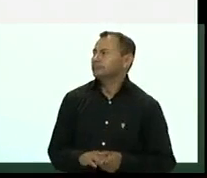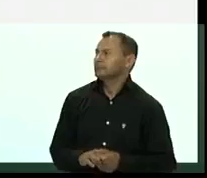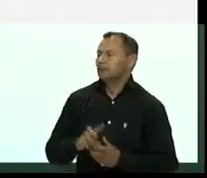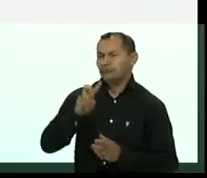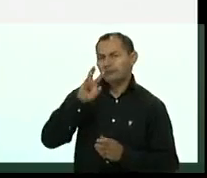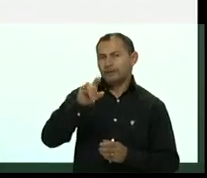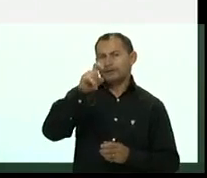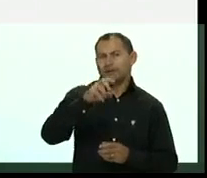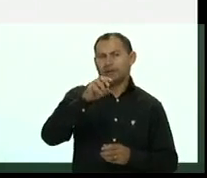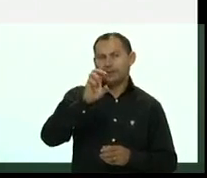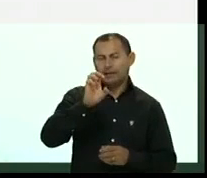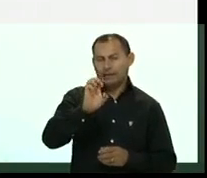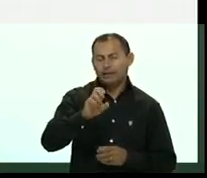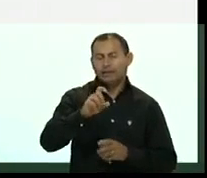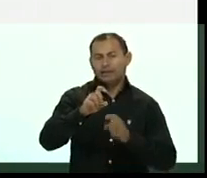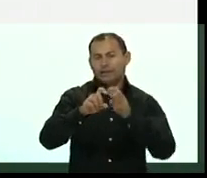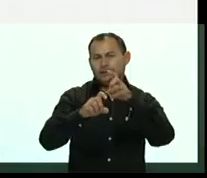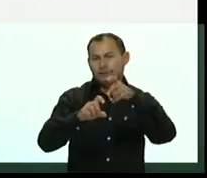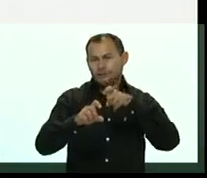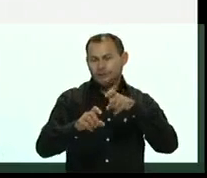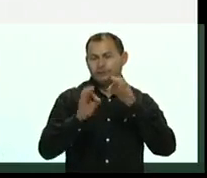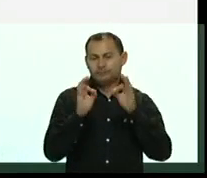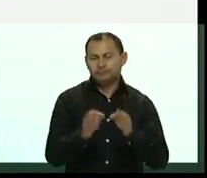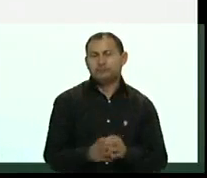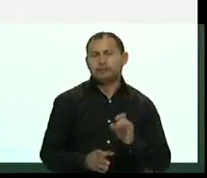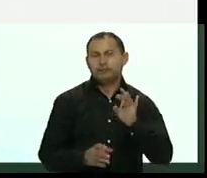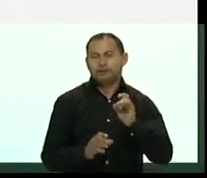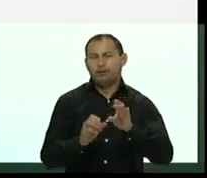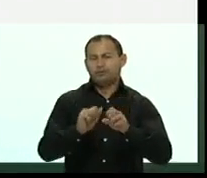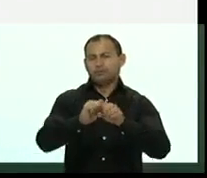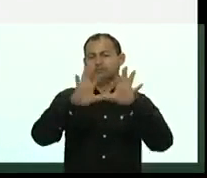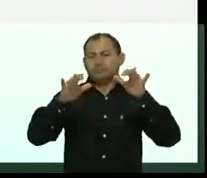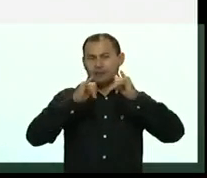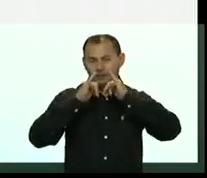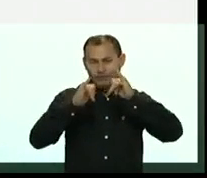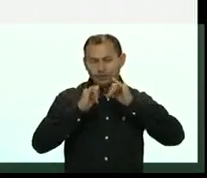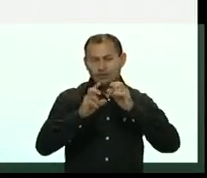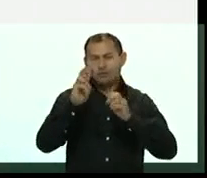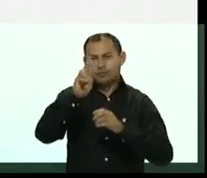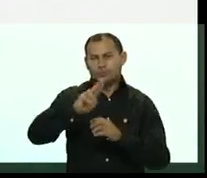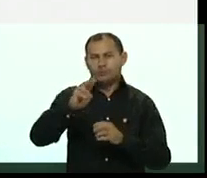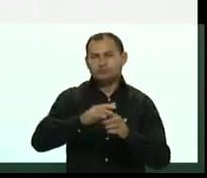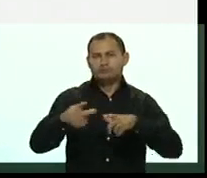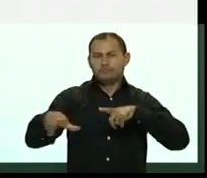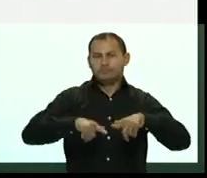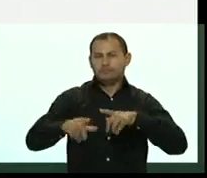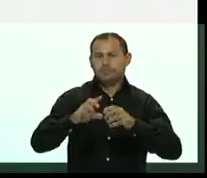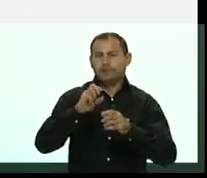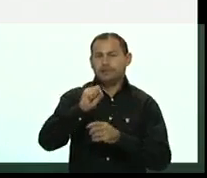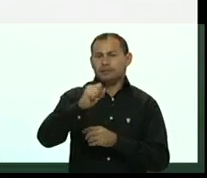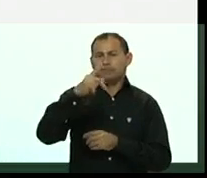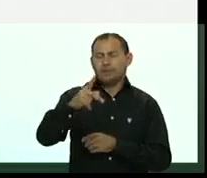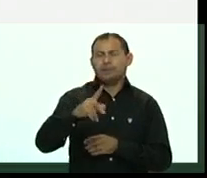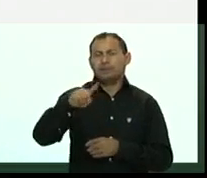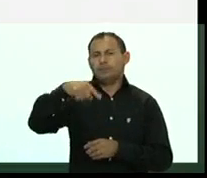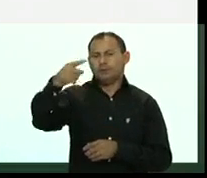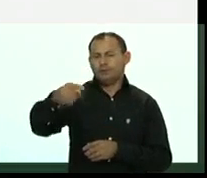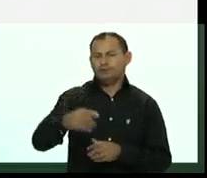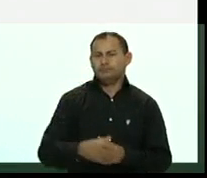vai ser e elevado a x, tá? Então, só esclarecendo essas informações, a gente vai utilizar e vai trabalhar ali na nossa situação